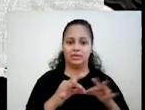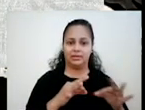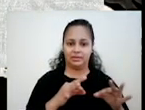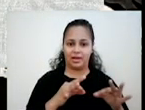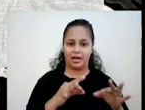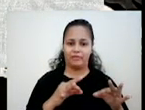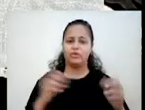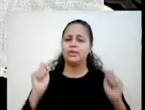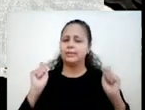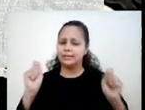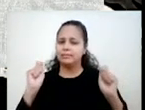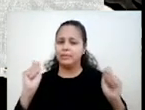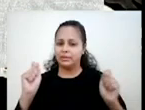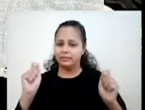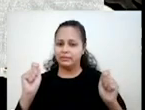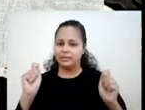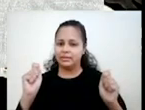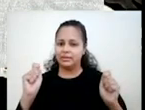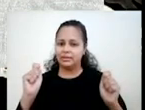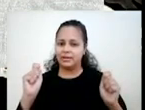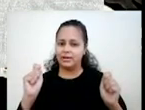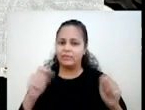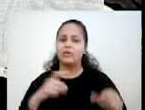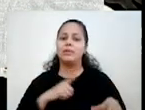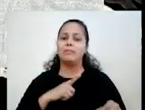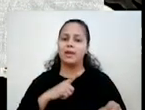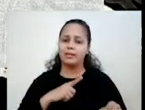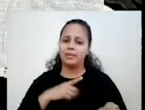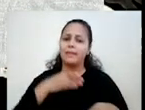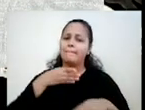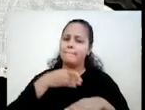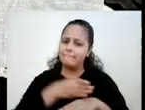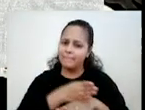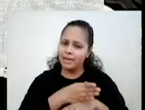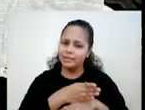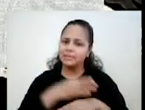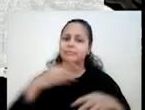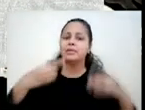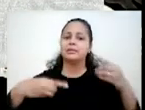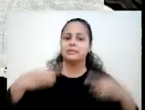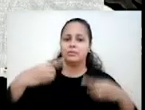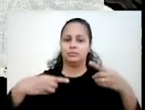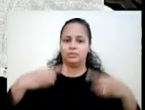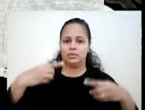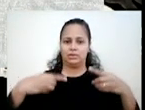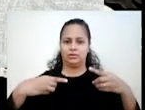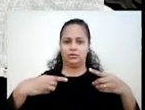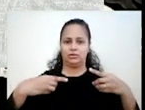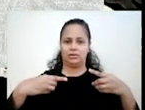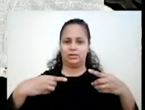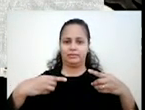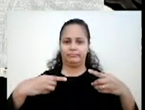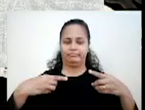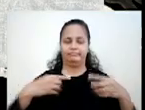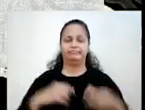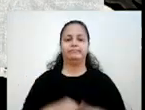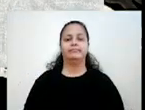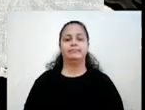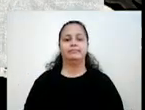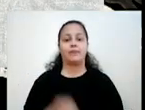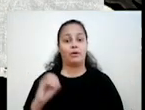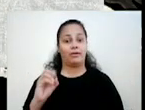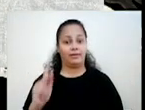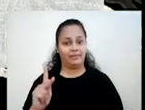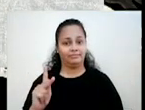e se manifestavam para exigir mais participação política, mais